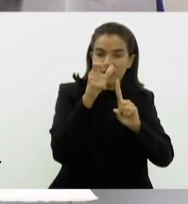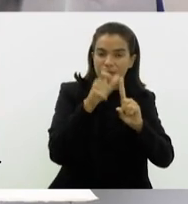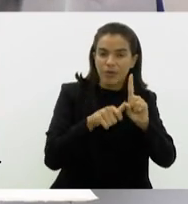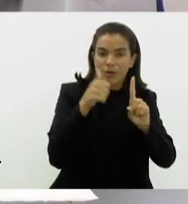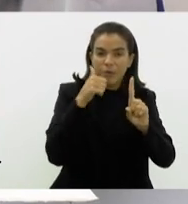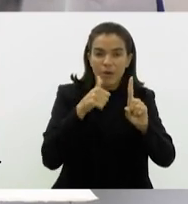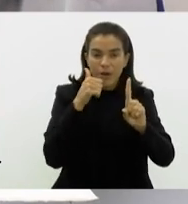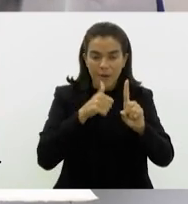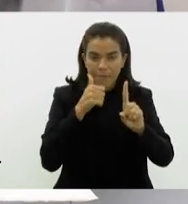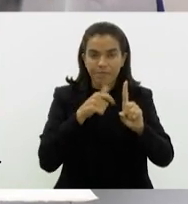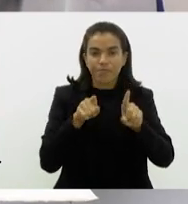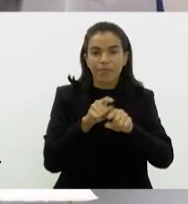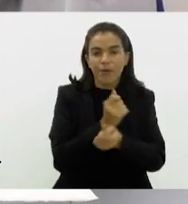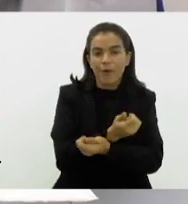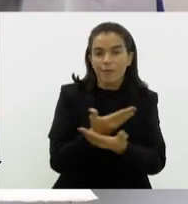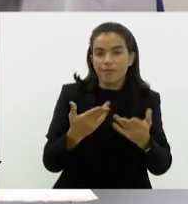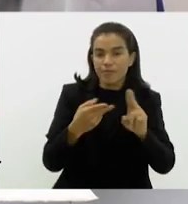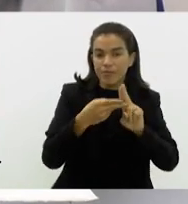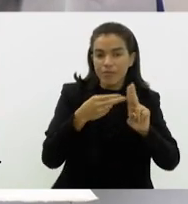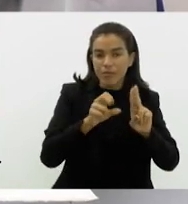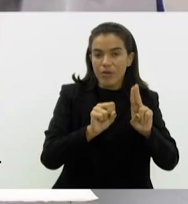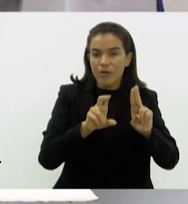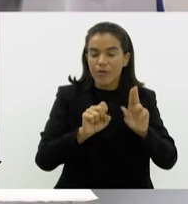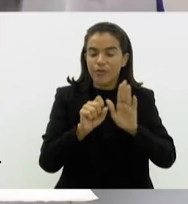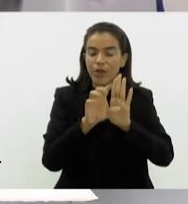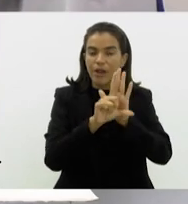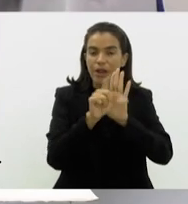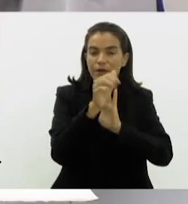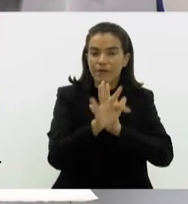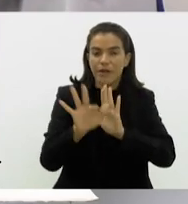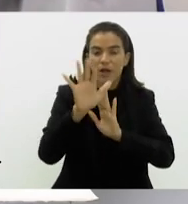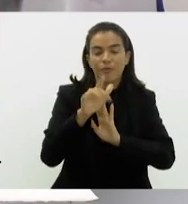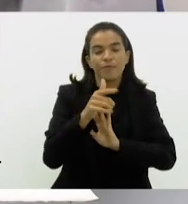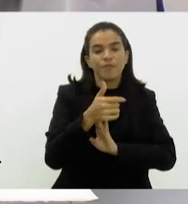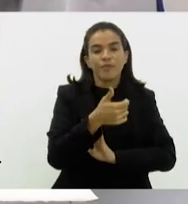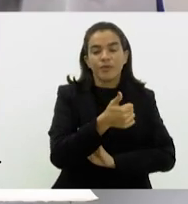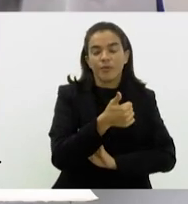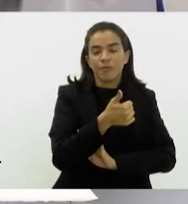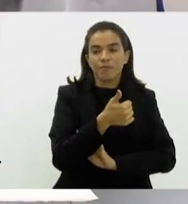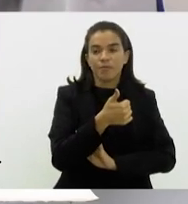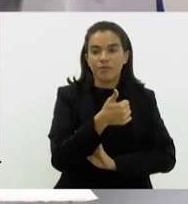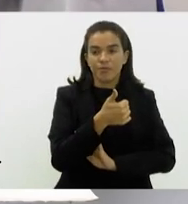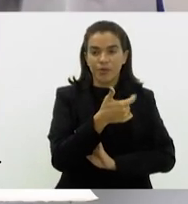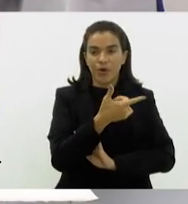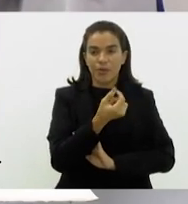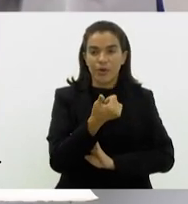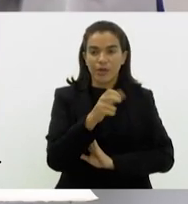mulher, disponibilizado pelo SUS pela Lei Federal 13.239 de 2015.